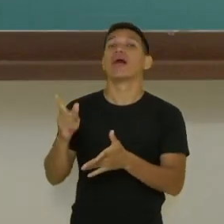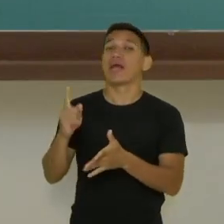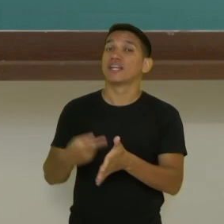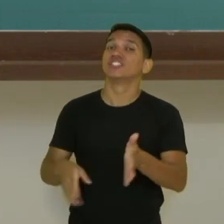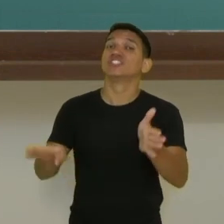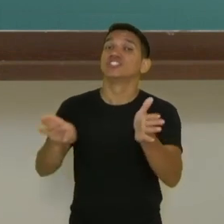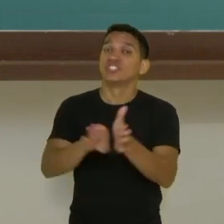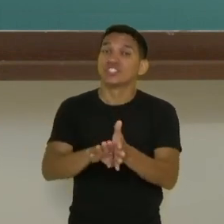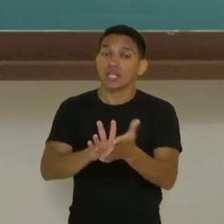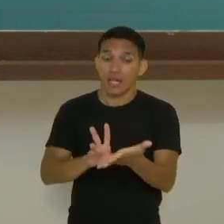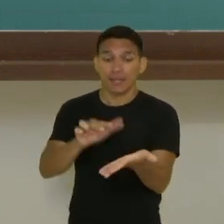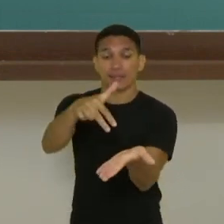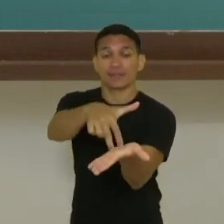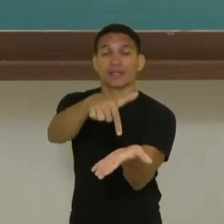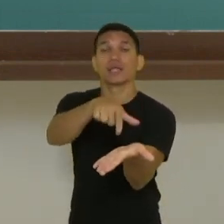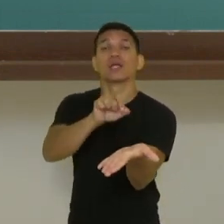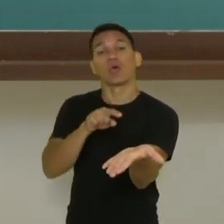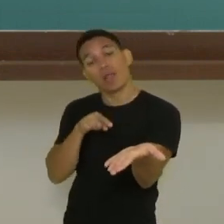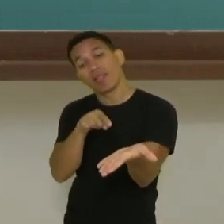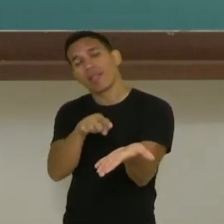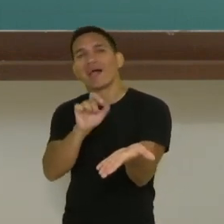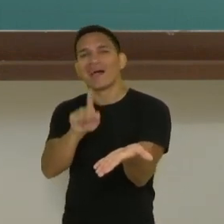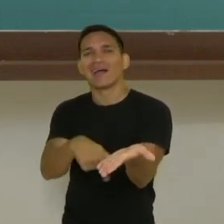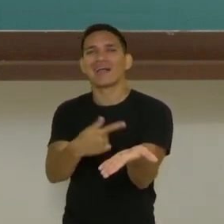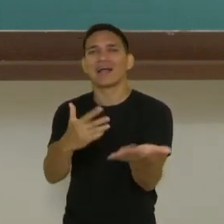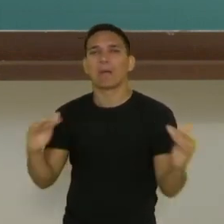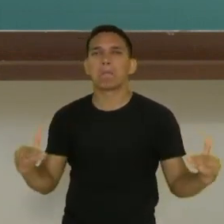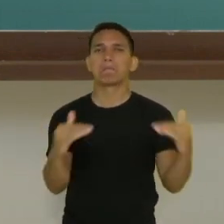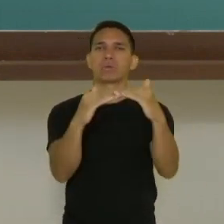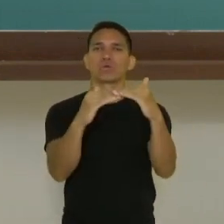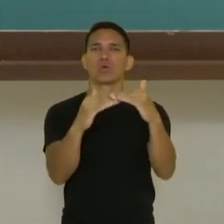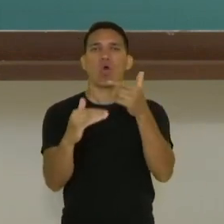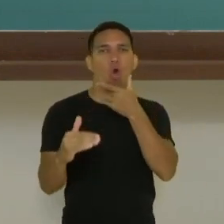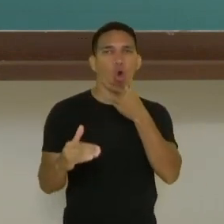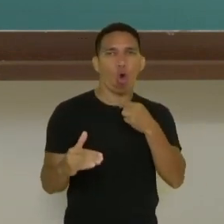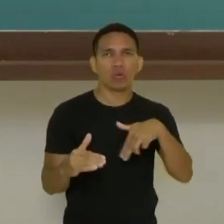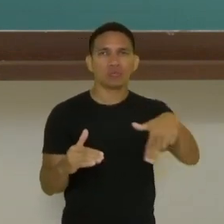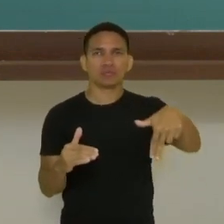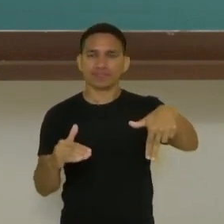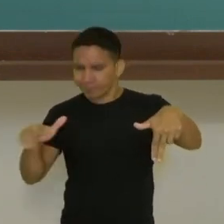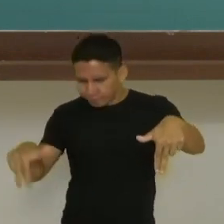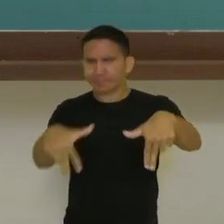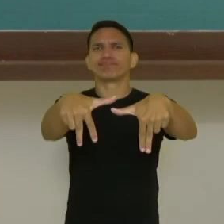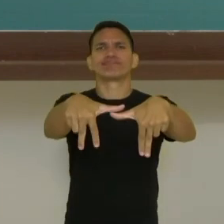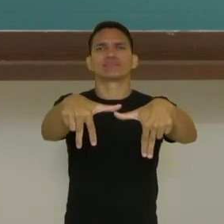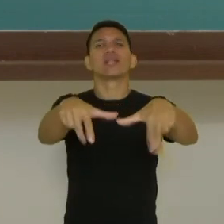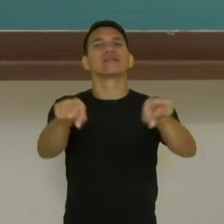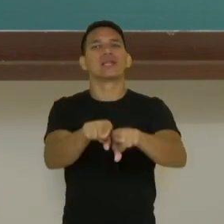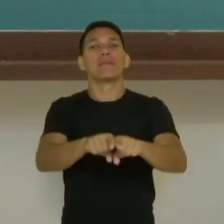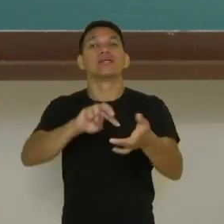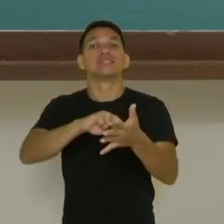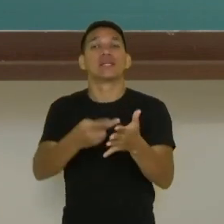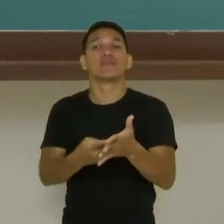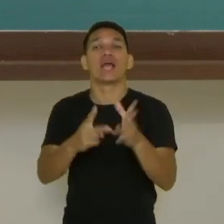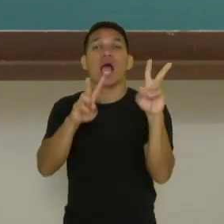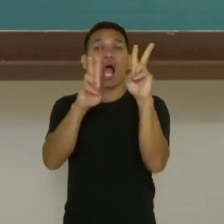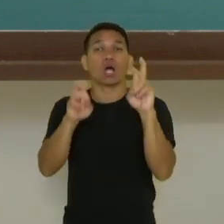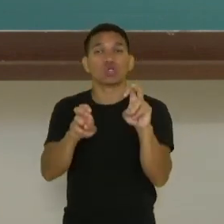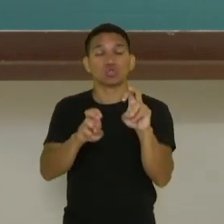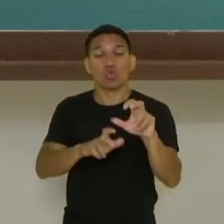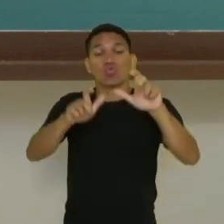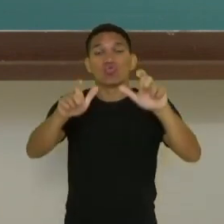de liderança. É estar em pé de igualdade com os homens. Então, refere-se ao lugar de decisão citado no título do